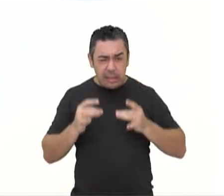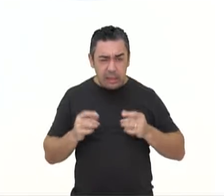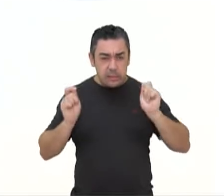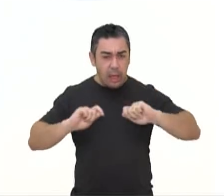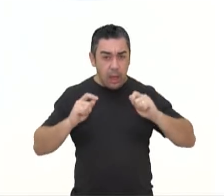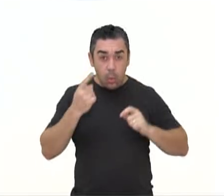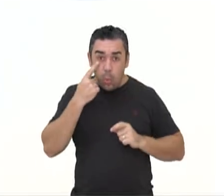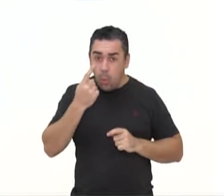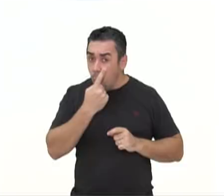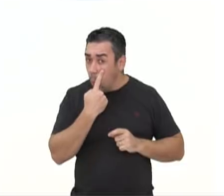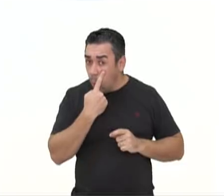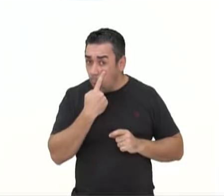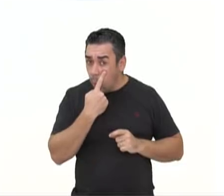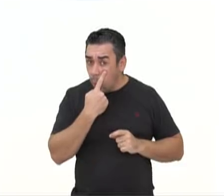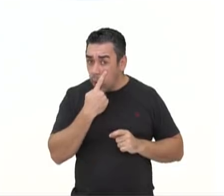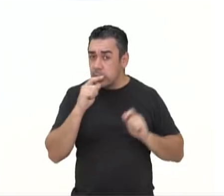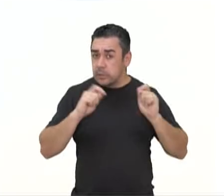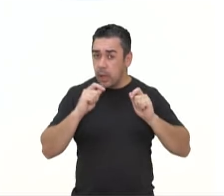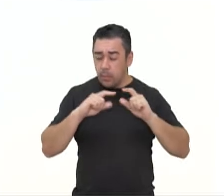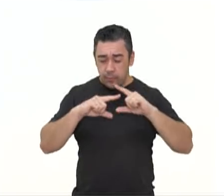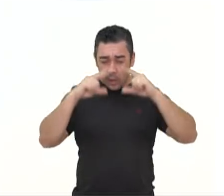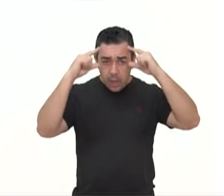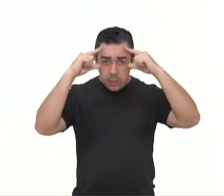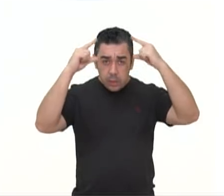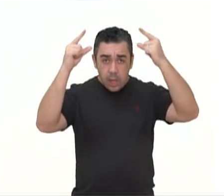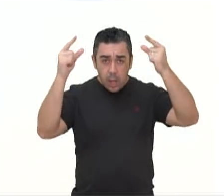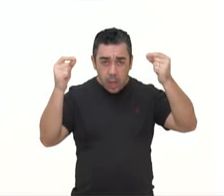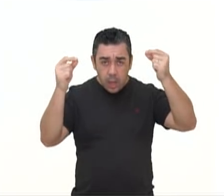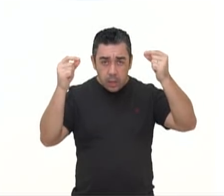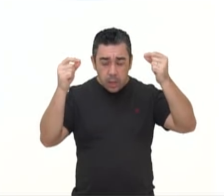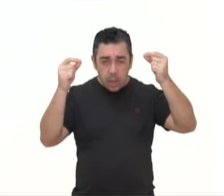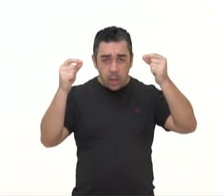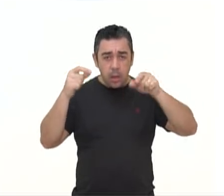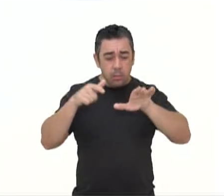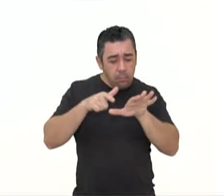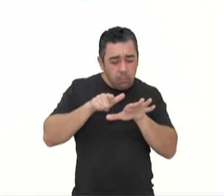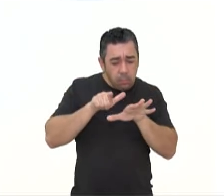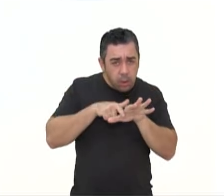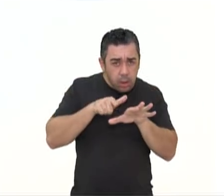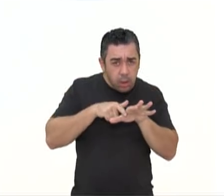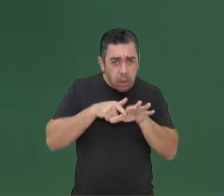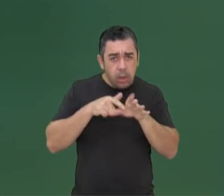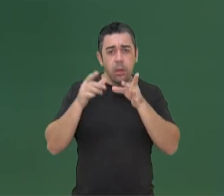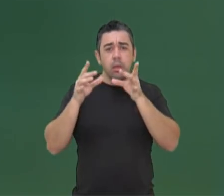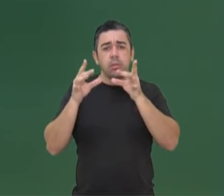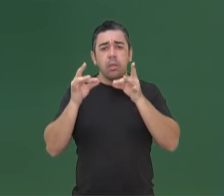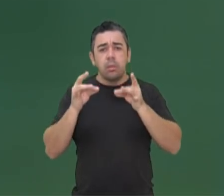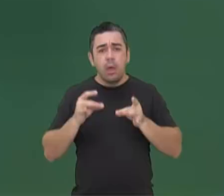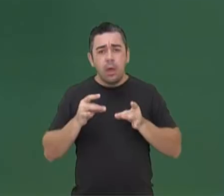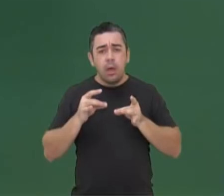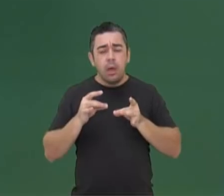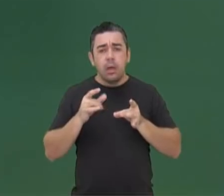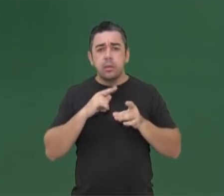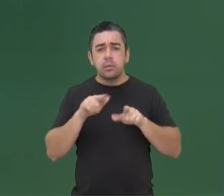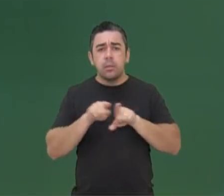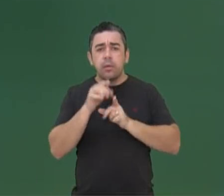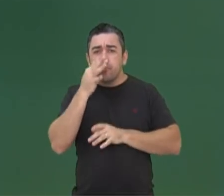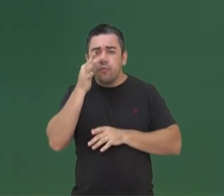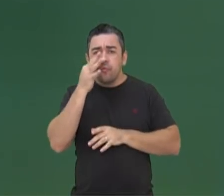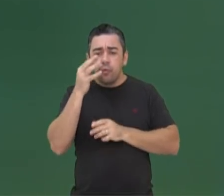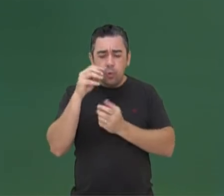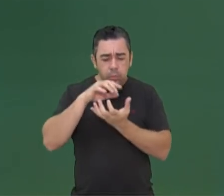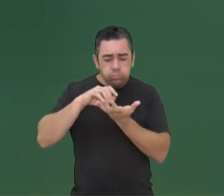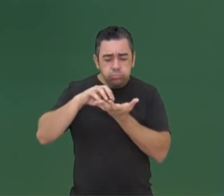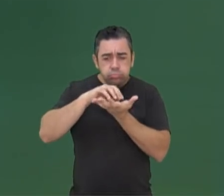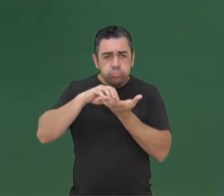detalhes da antena, da pata desses insetos, ou um detalhe dos grãos de pólen dessa flor? Será que com